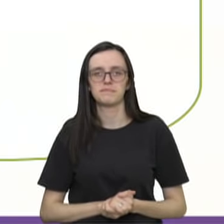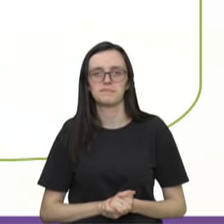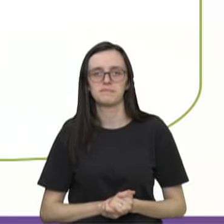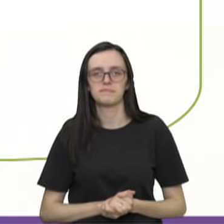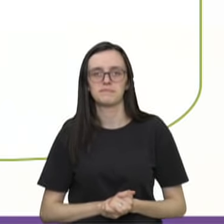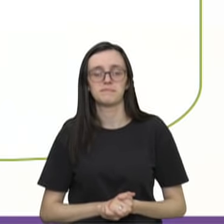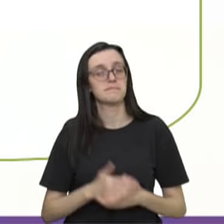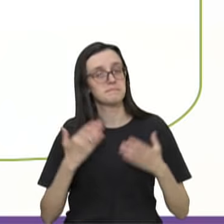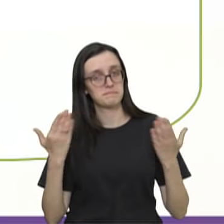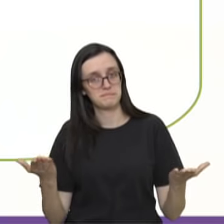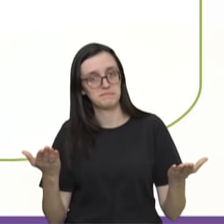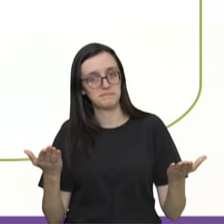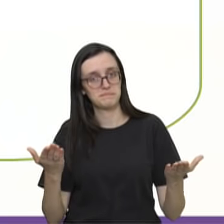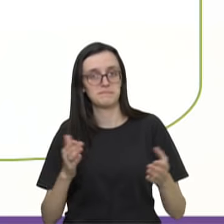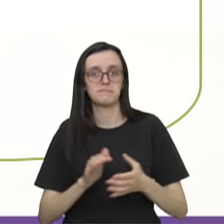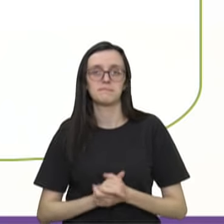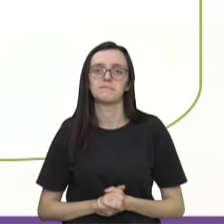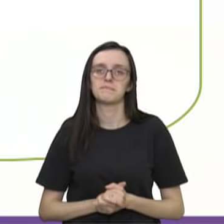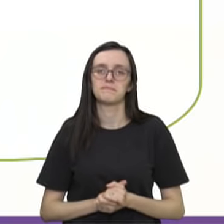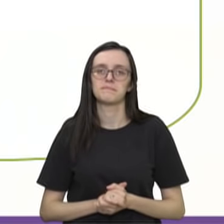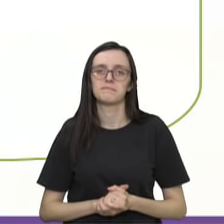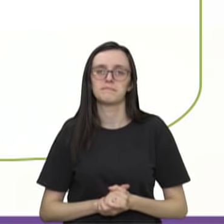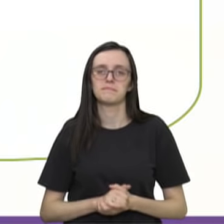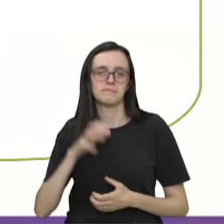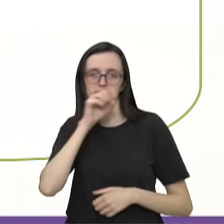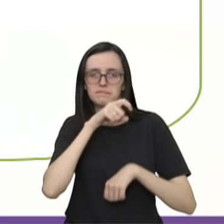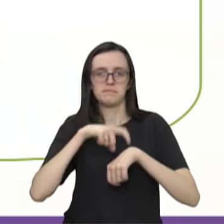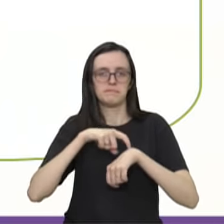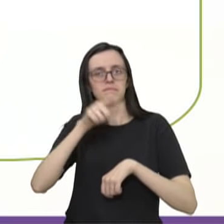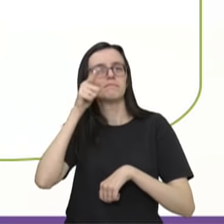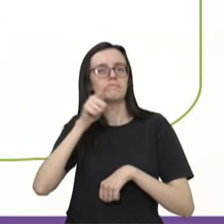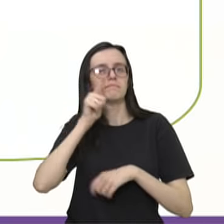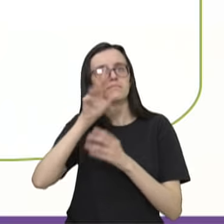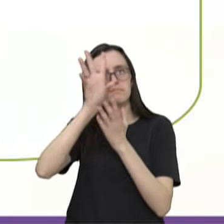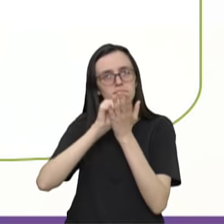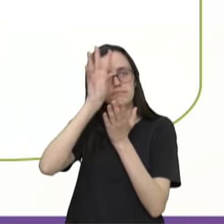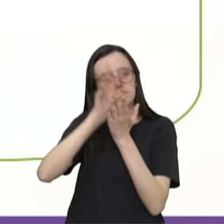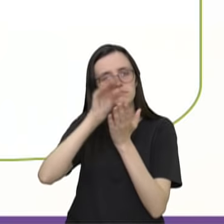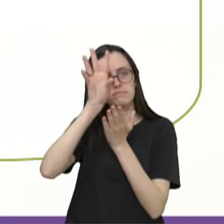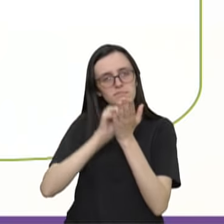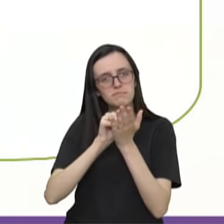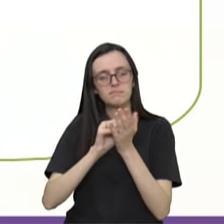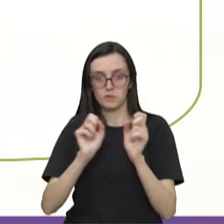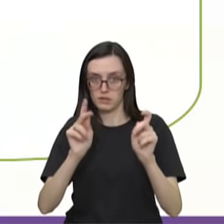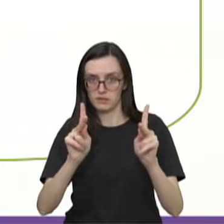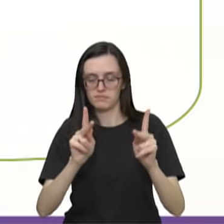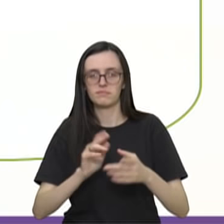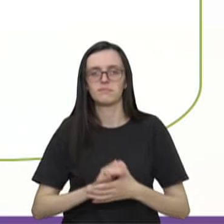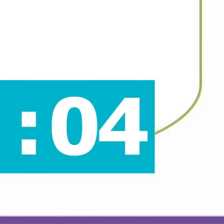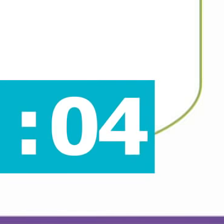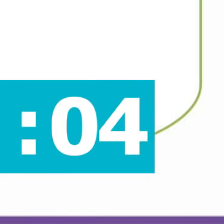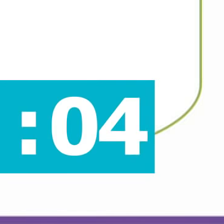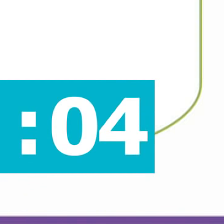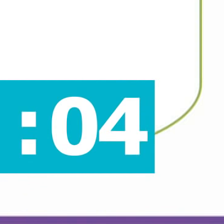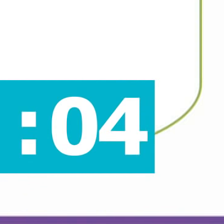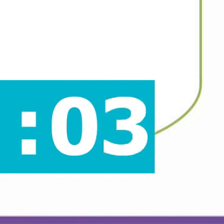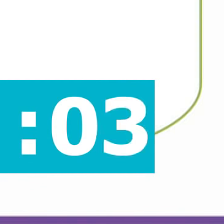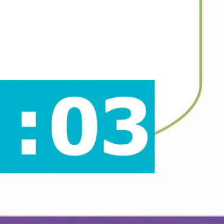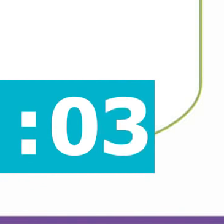para isso 15 minutinhos para que vocês possam copiar essa lista de exercícios tá ok